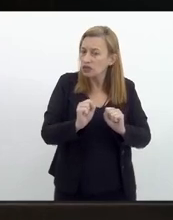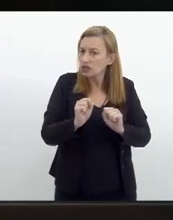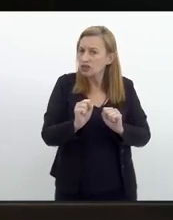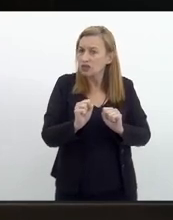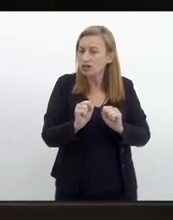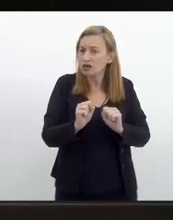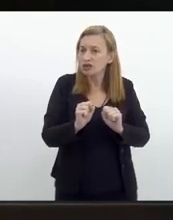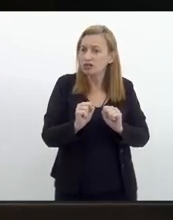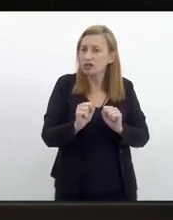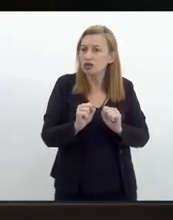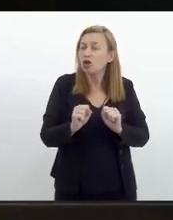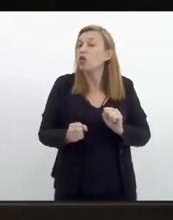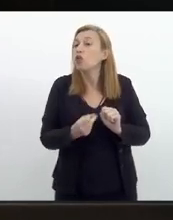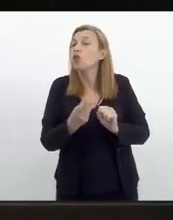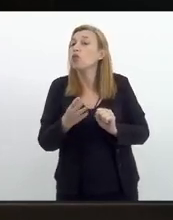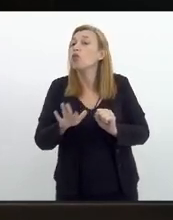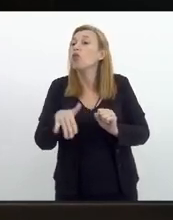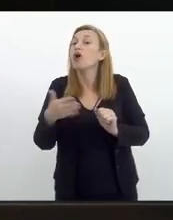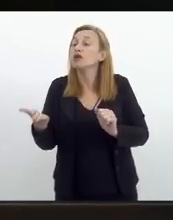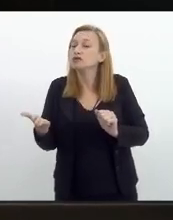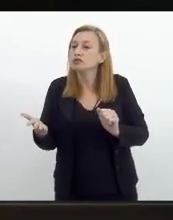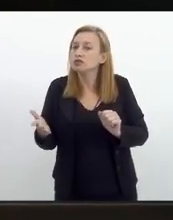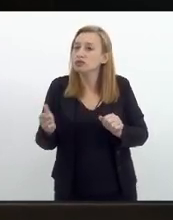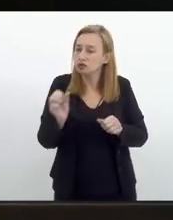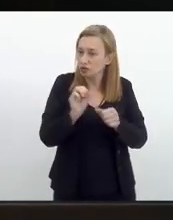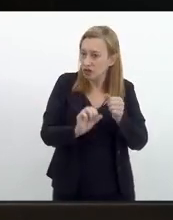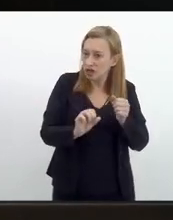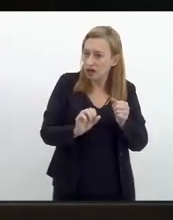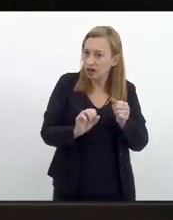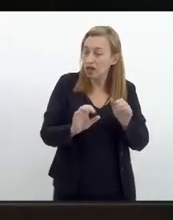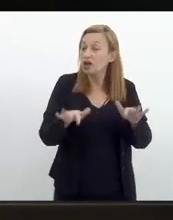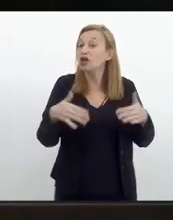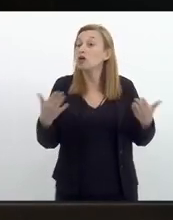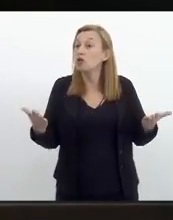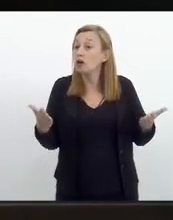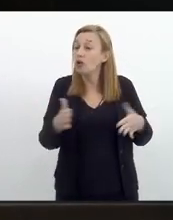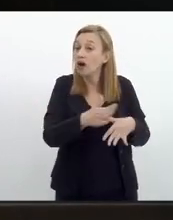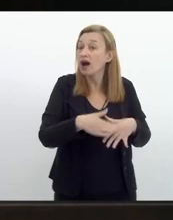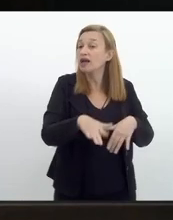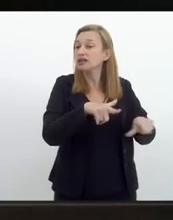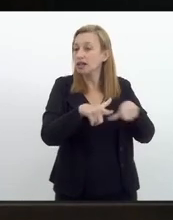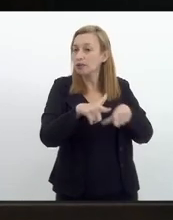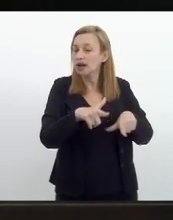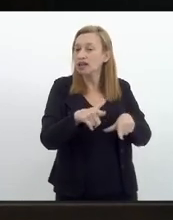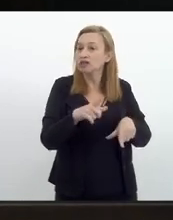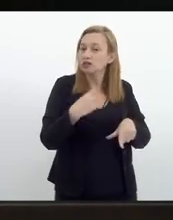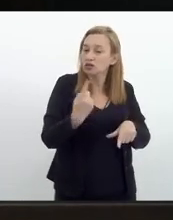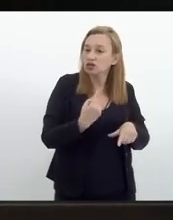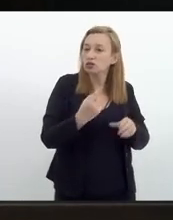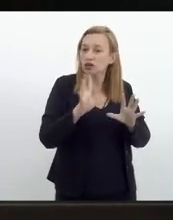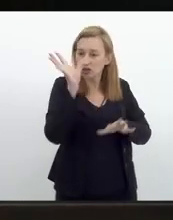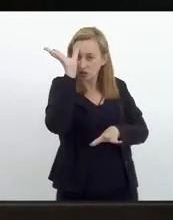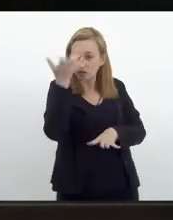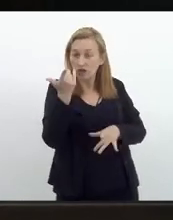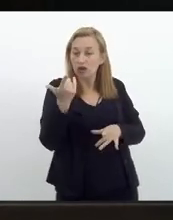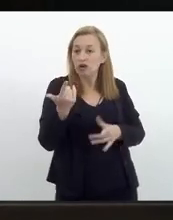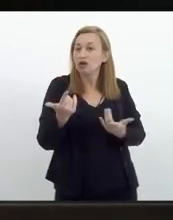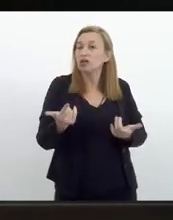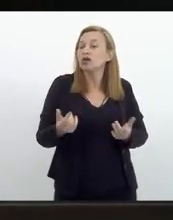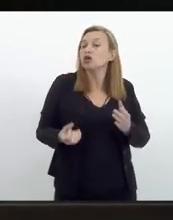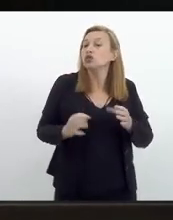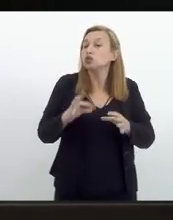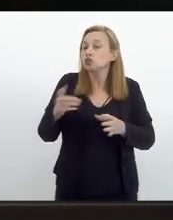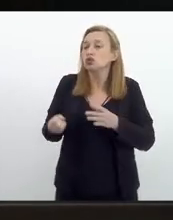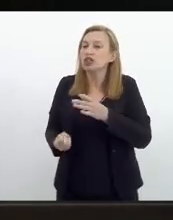aqui quando isso será feito e por qual carreira nós estaremos tratando porque a partir daí os dispositivos criados que